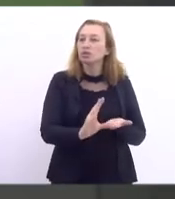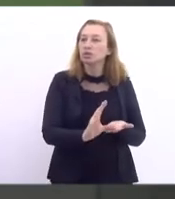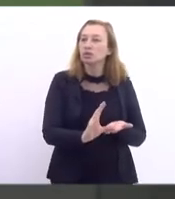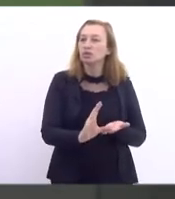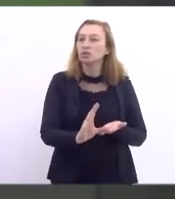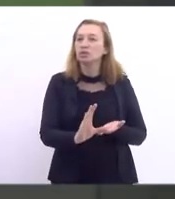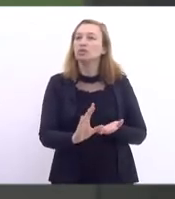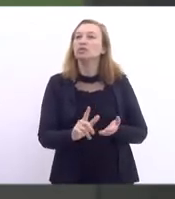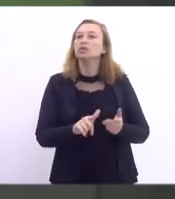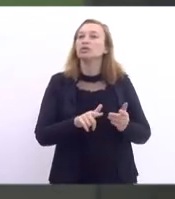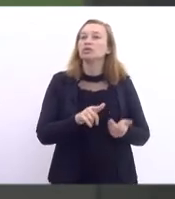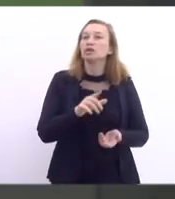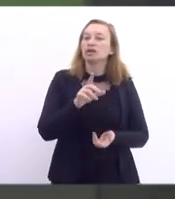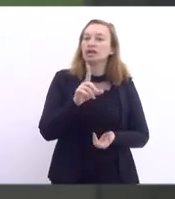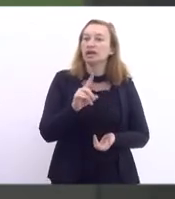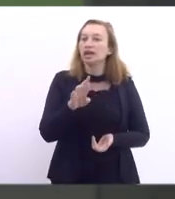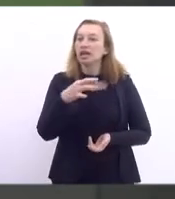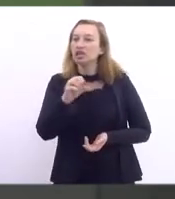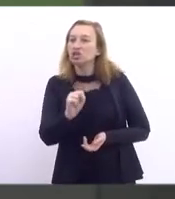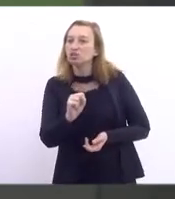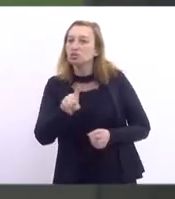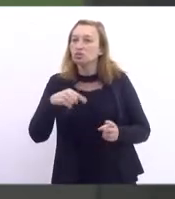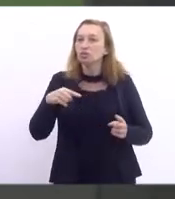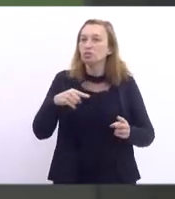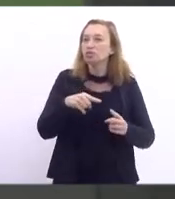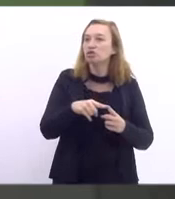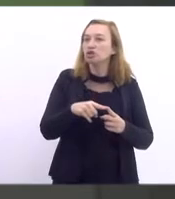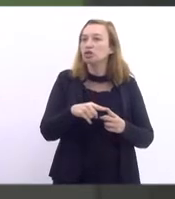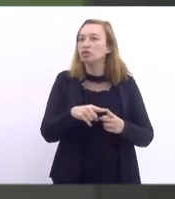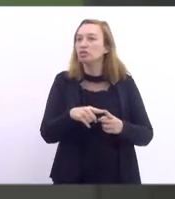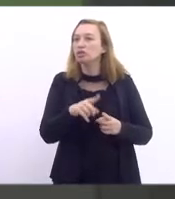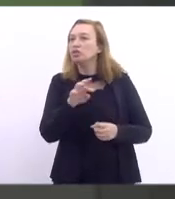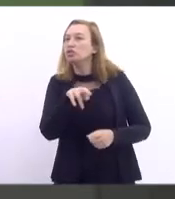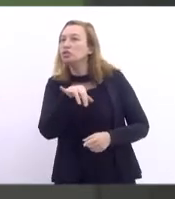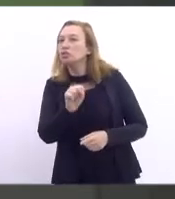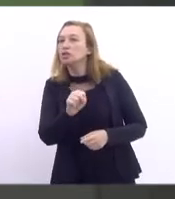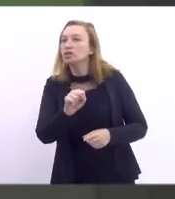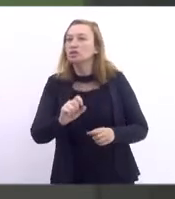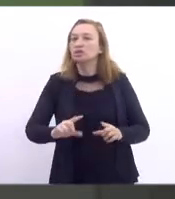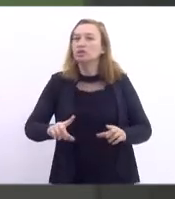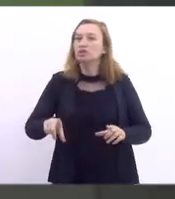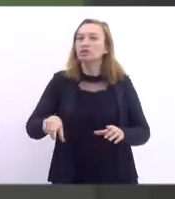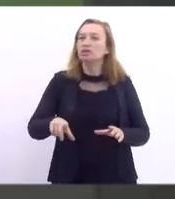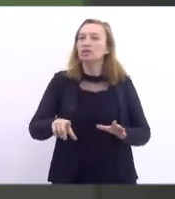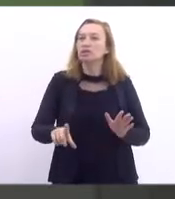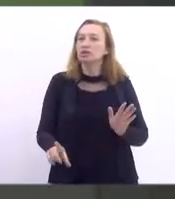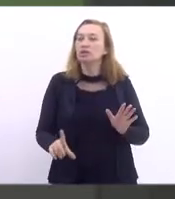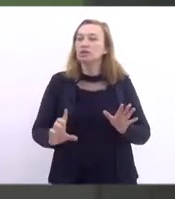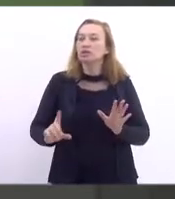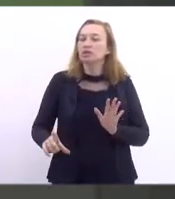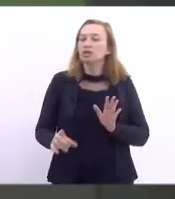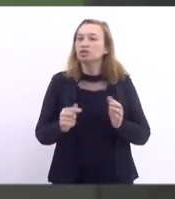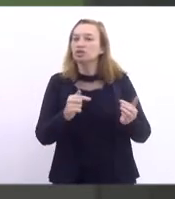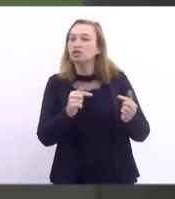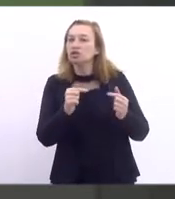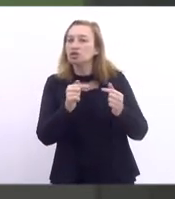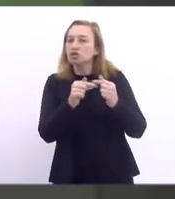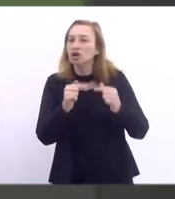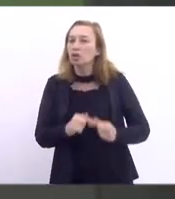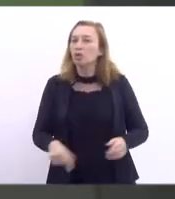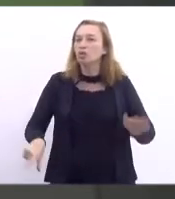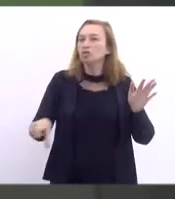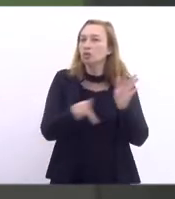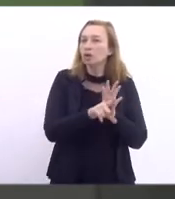créditos objetos de auditoria foram aplicados de acordo com as com as respectivas leis autorizativas e os